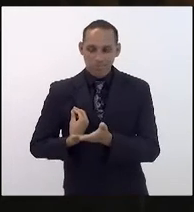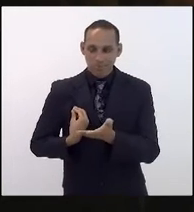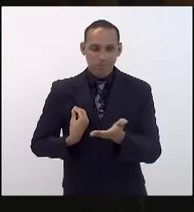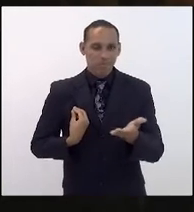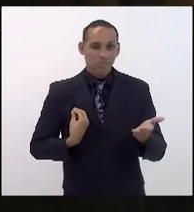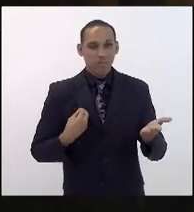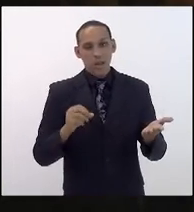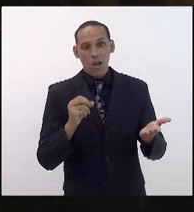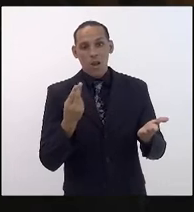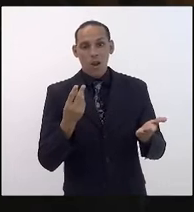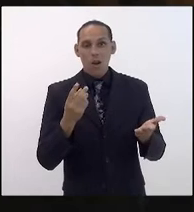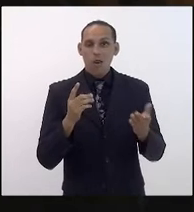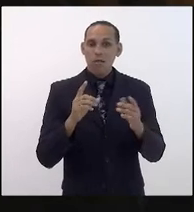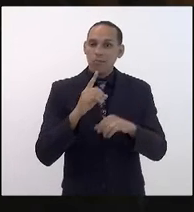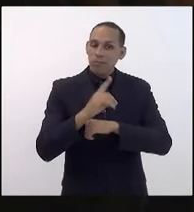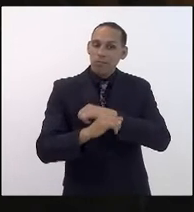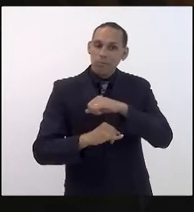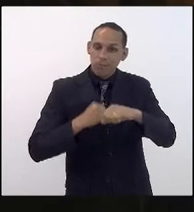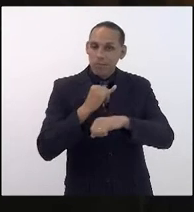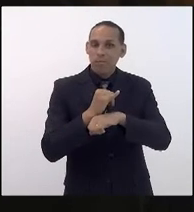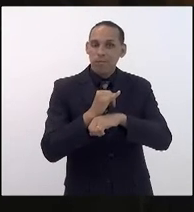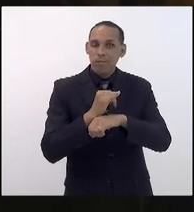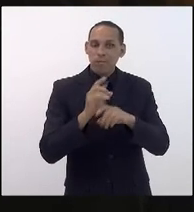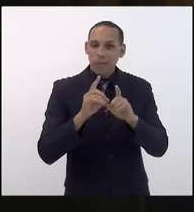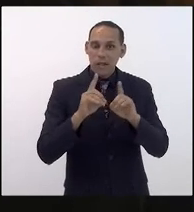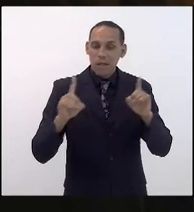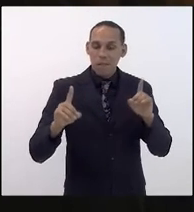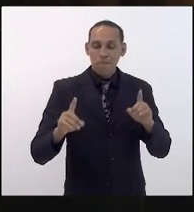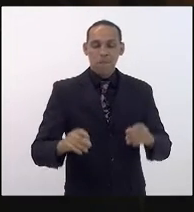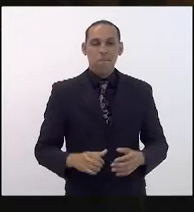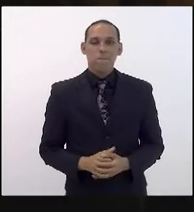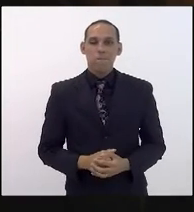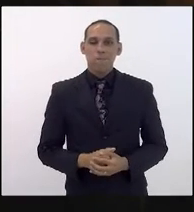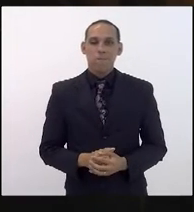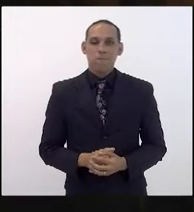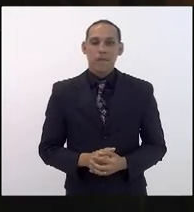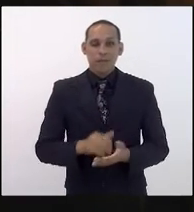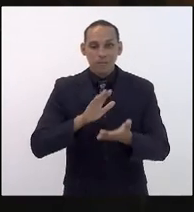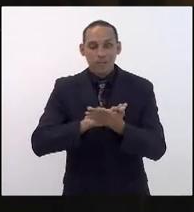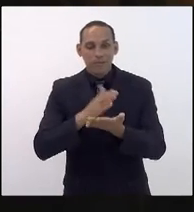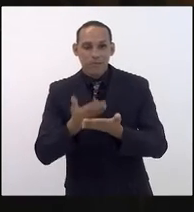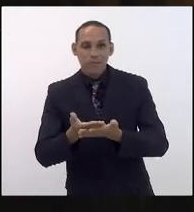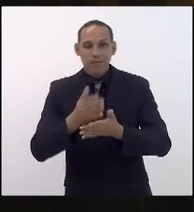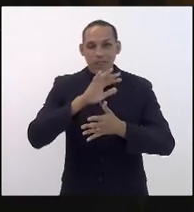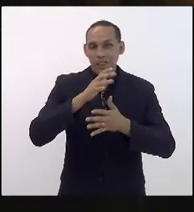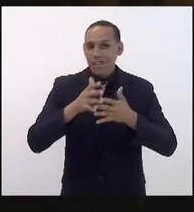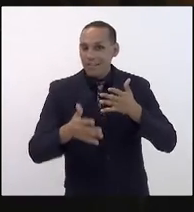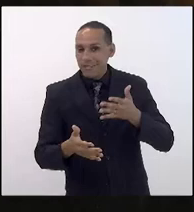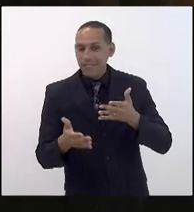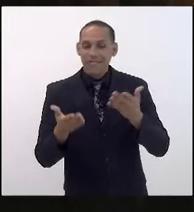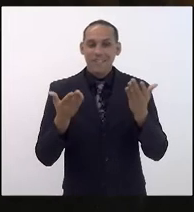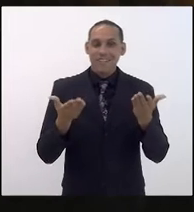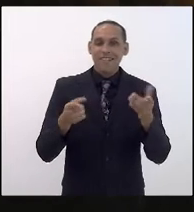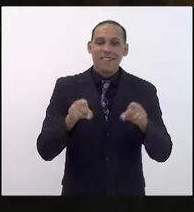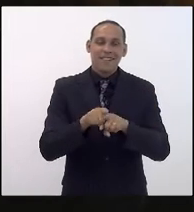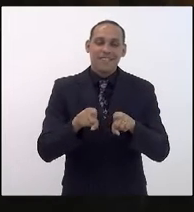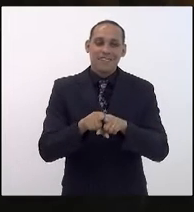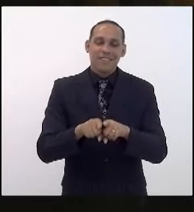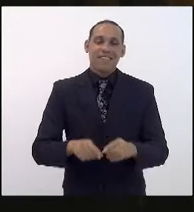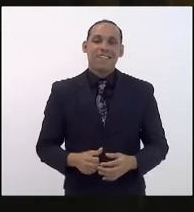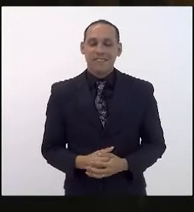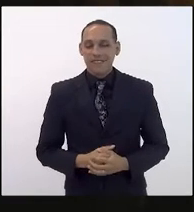o remoto a o short intérprete da linguagem de